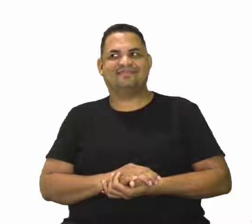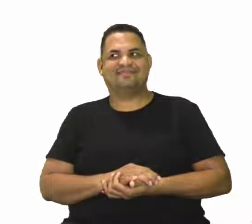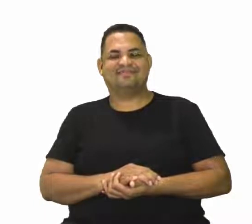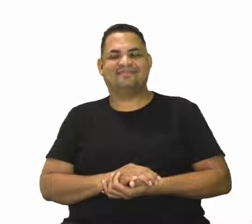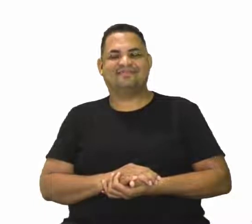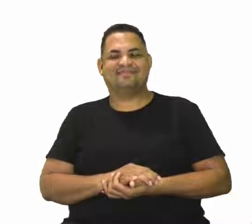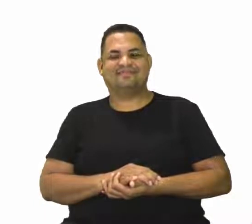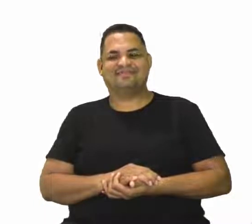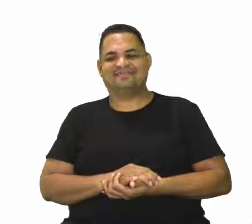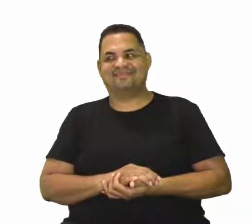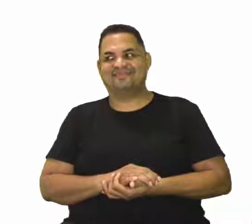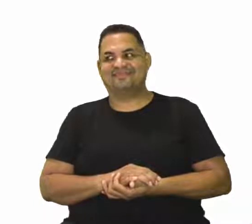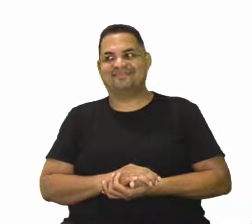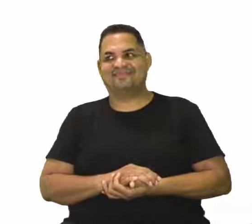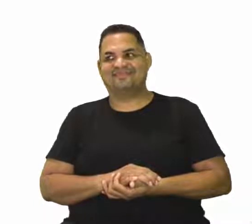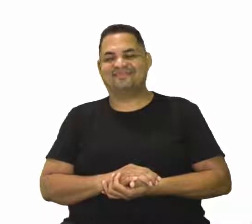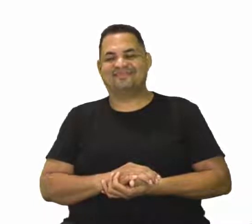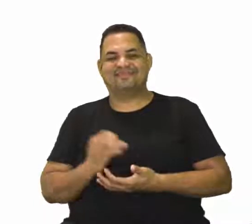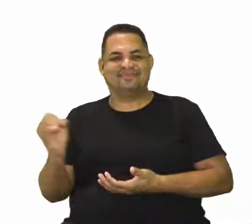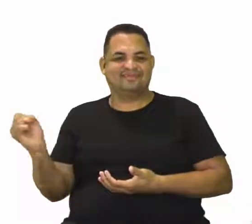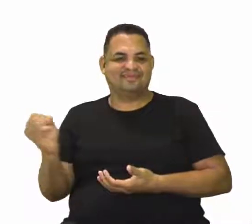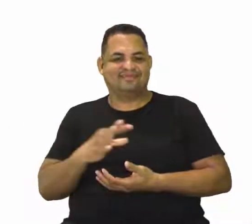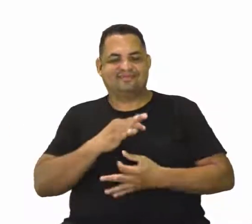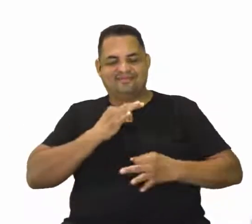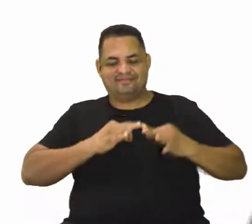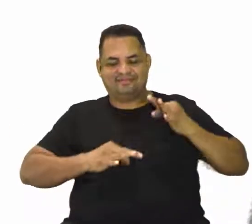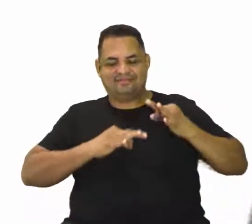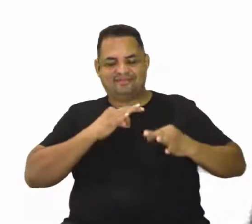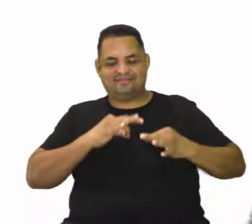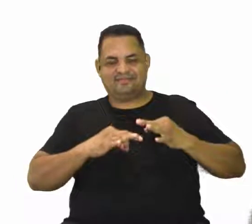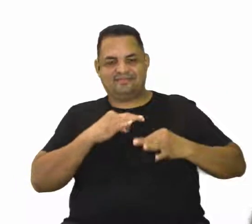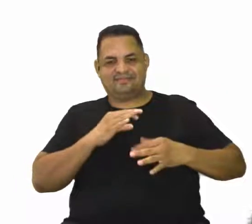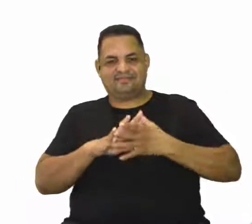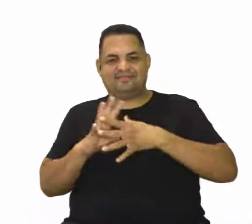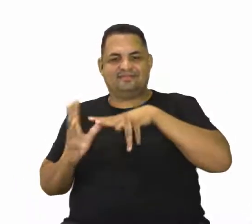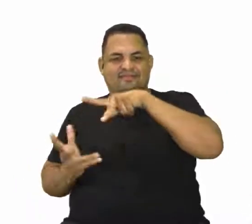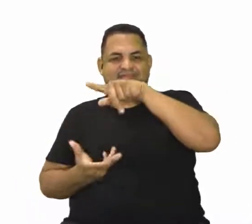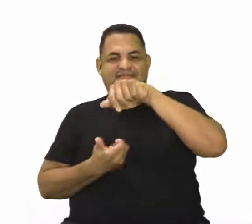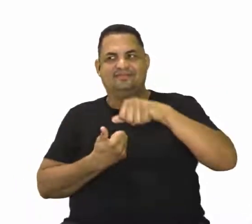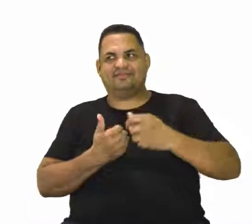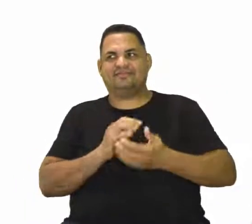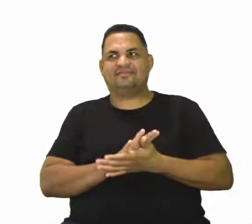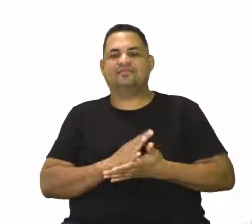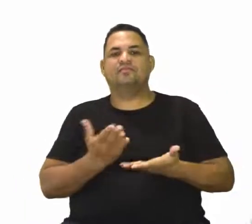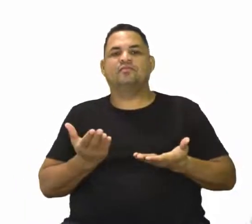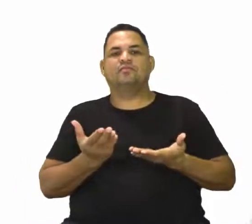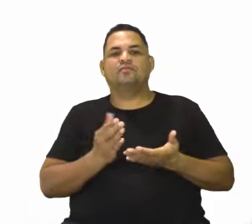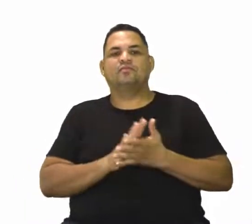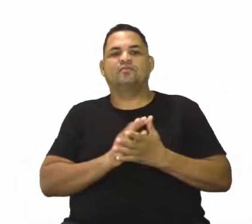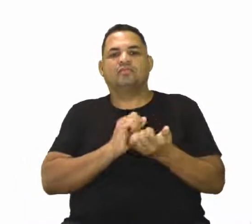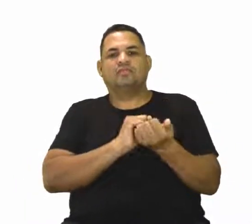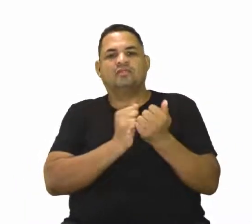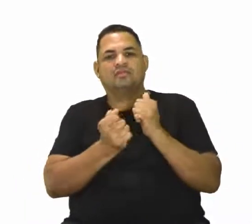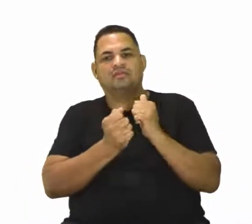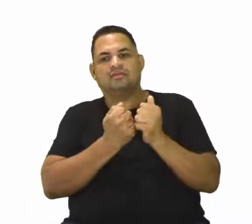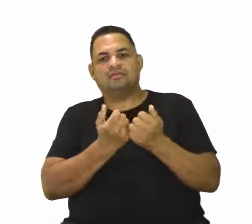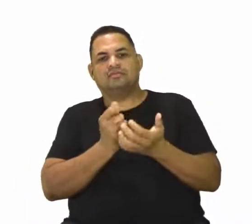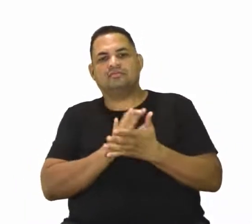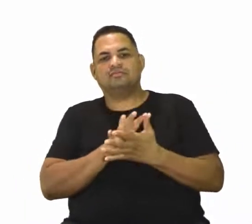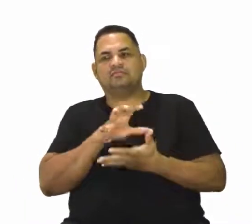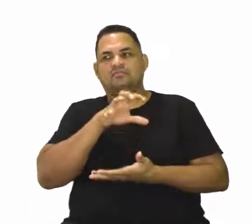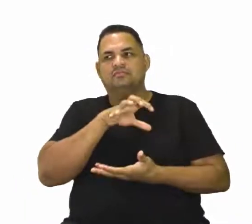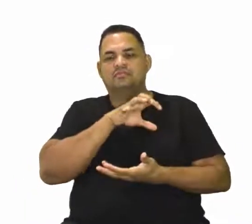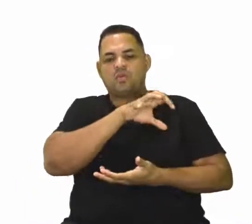hahaha a nova ordem mundial que isso aliar controlado